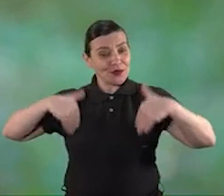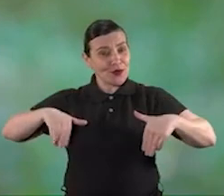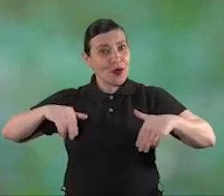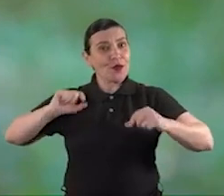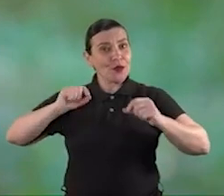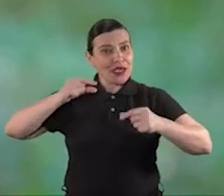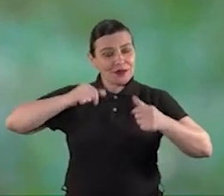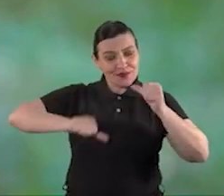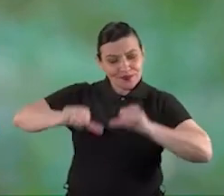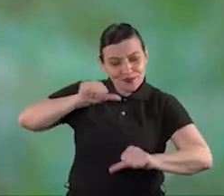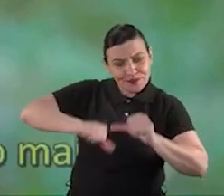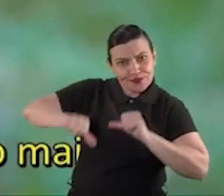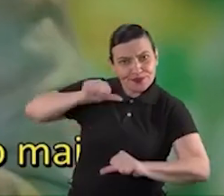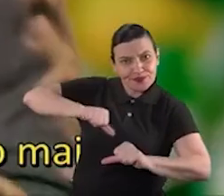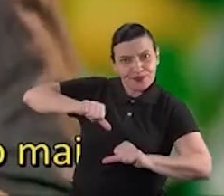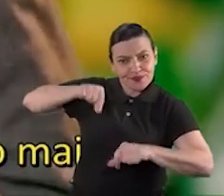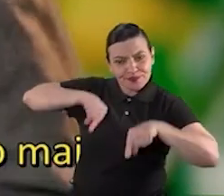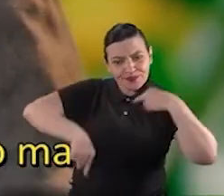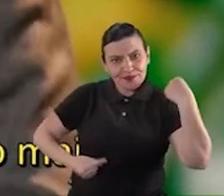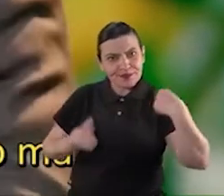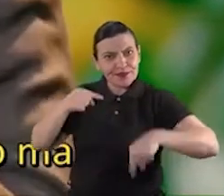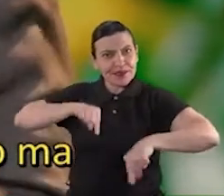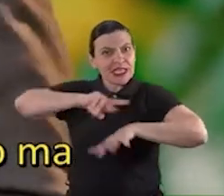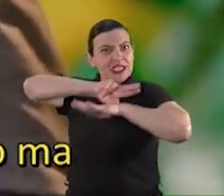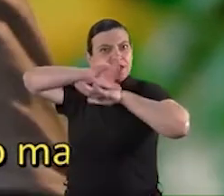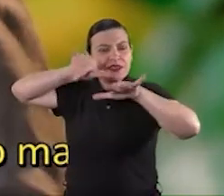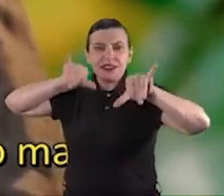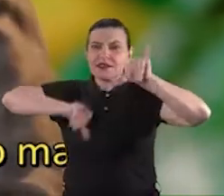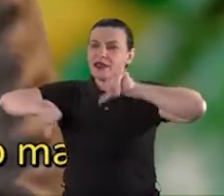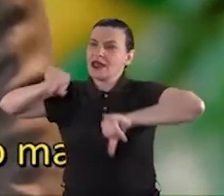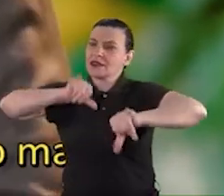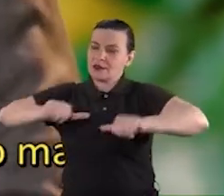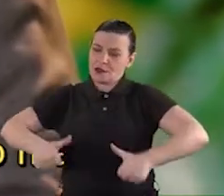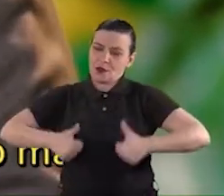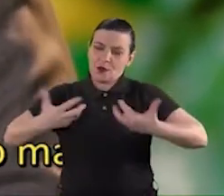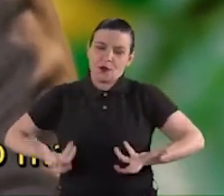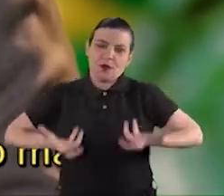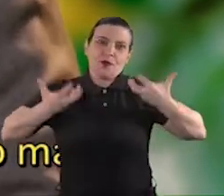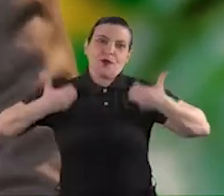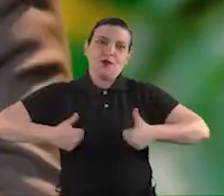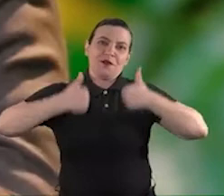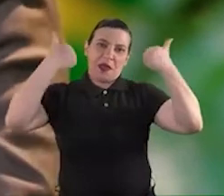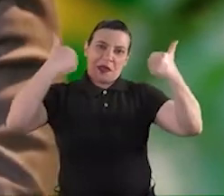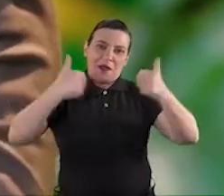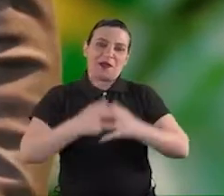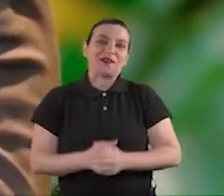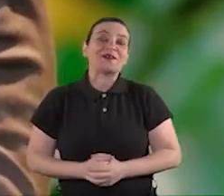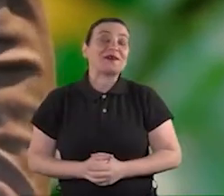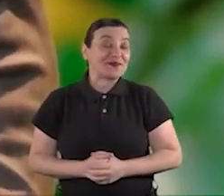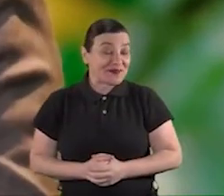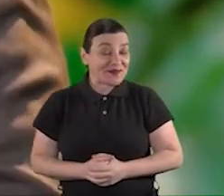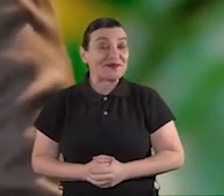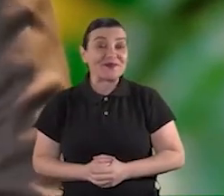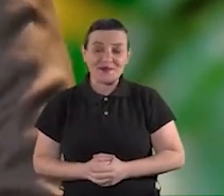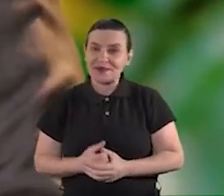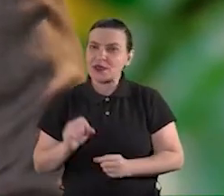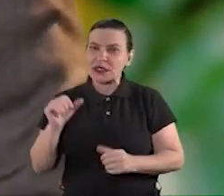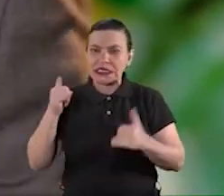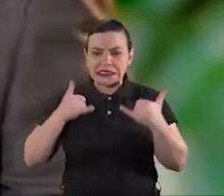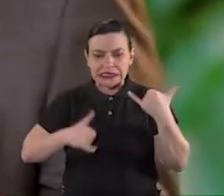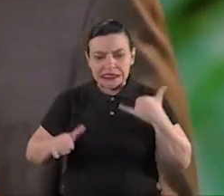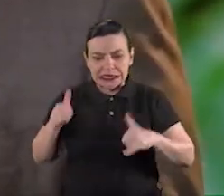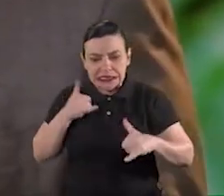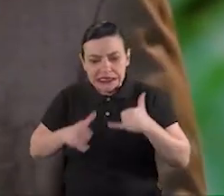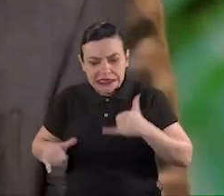corpo metabolismo por causa da diversidade na química que o resultado ou melhor um benefício muito maior essas energia